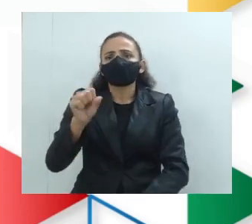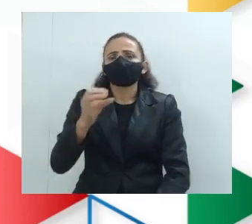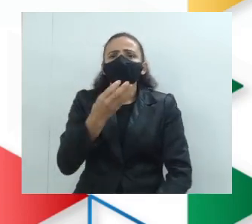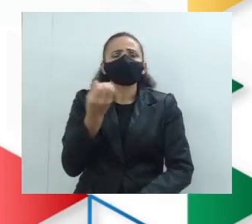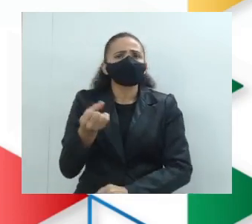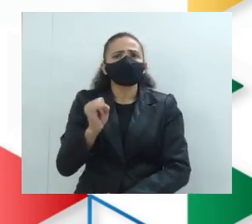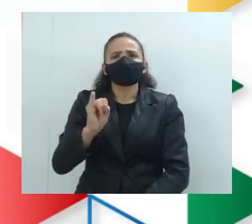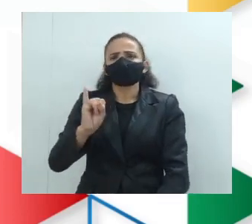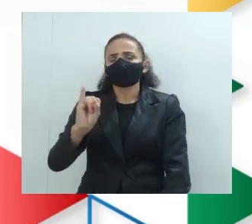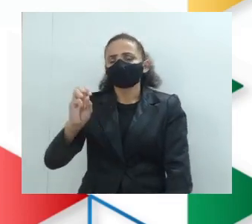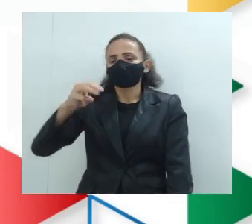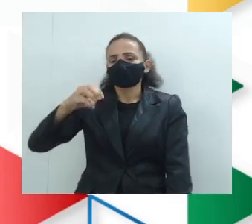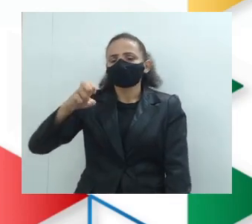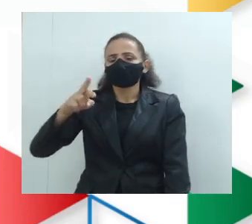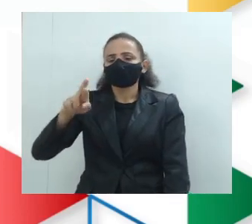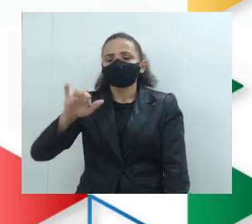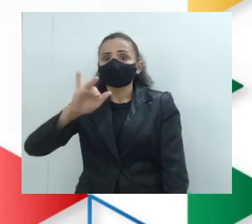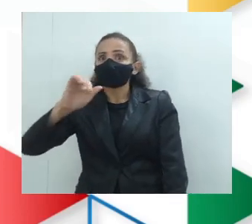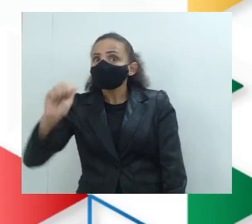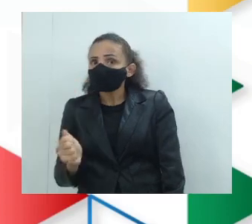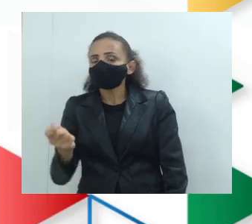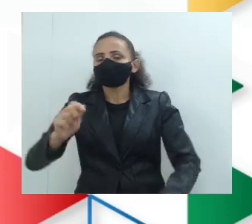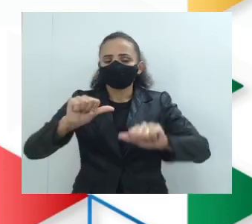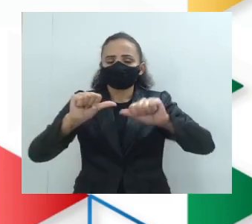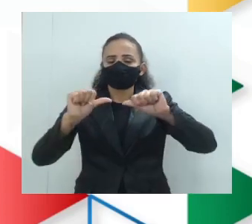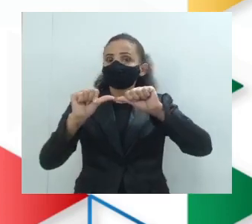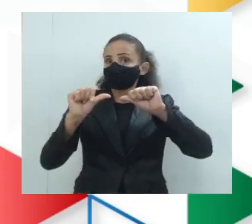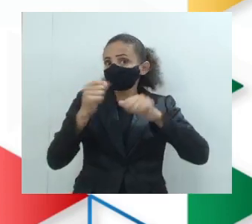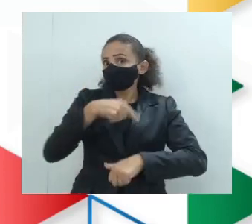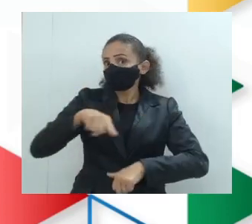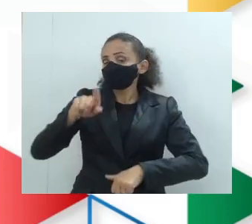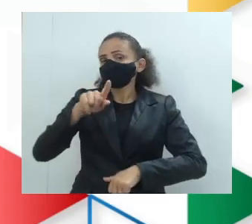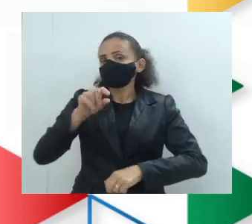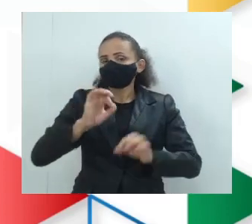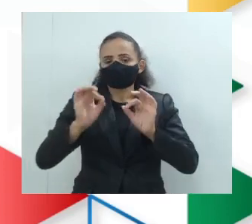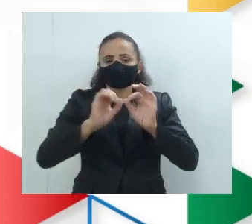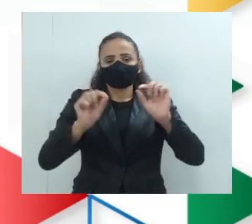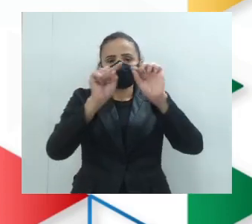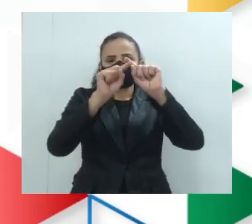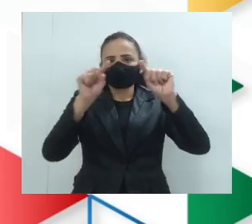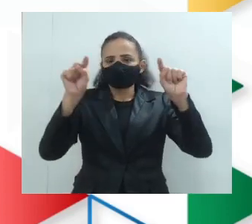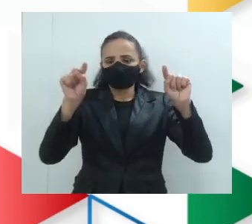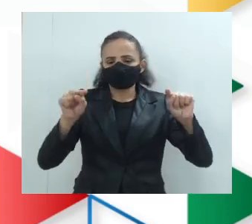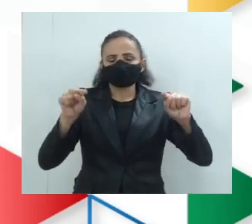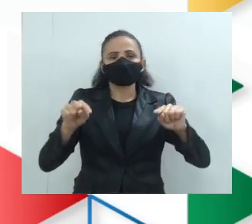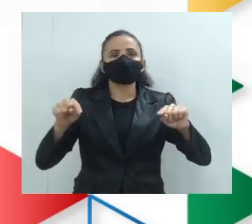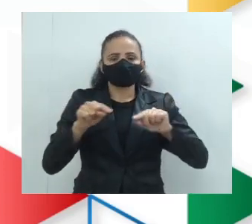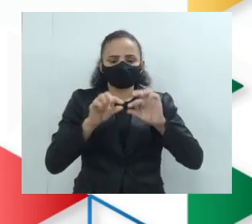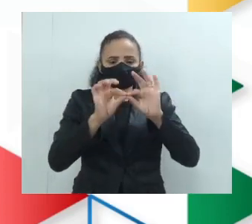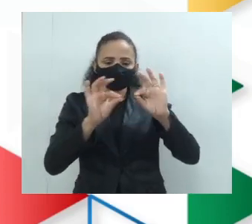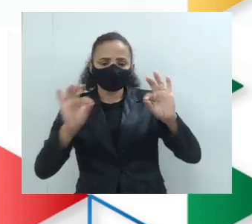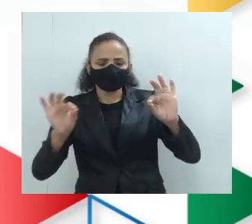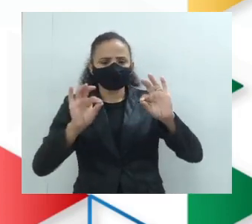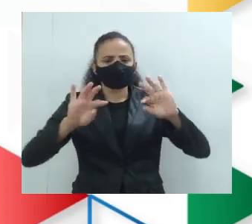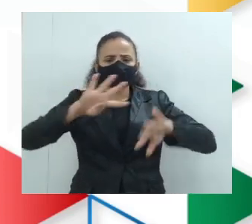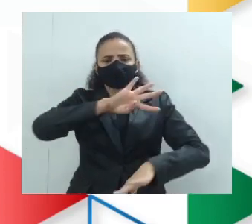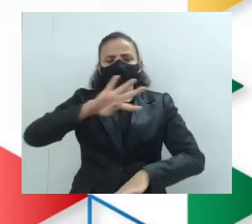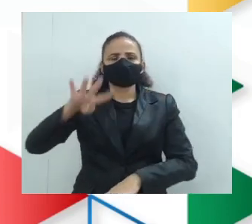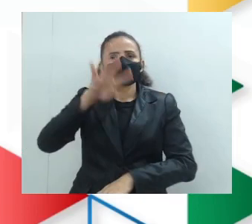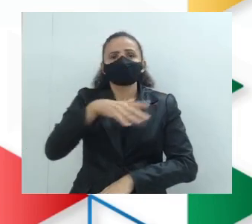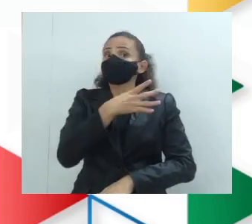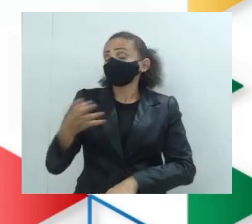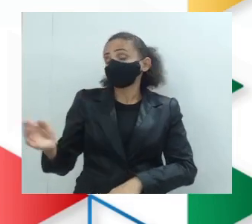eixo de simetria? Exatamente. Ou você faz isso no plano cartesiano, na malha quadriculada, ou